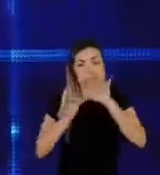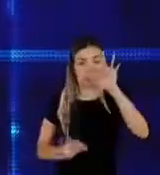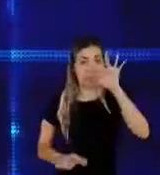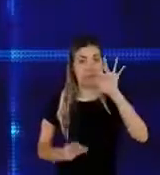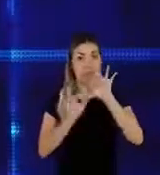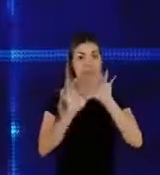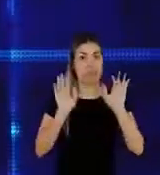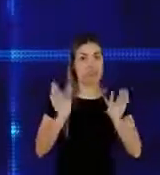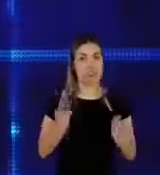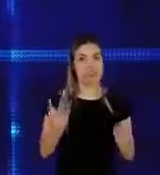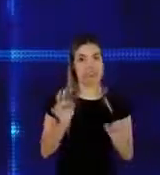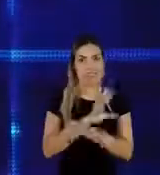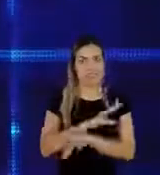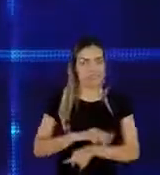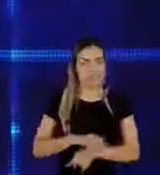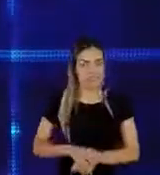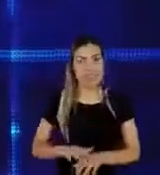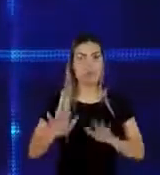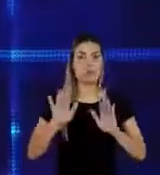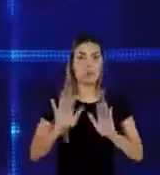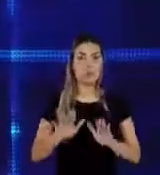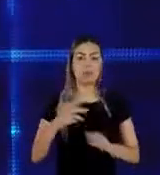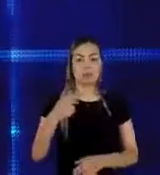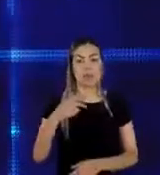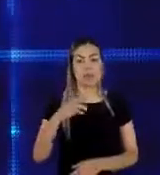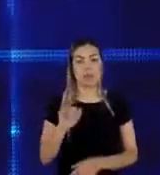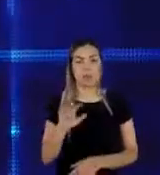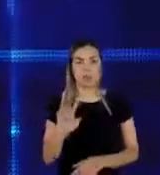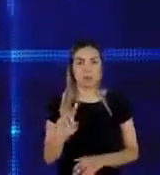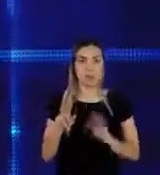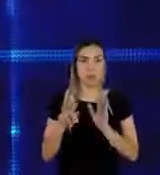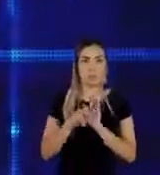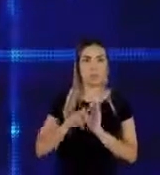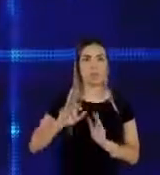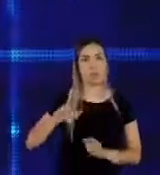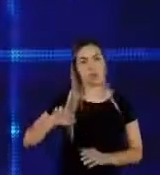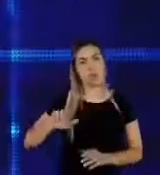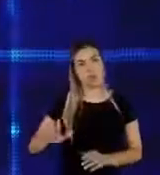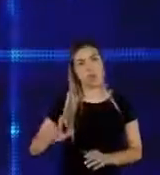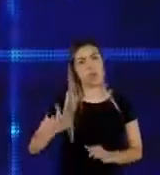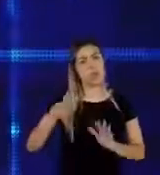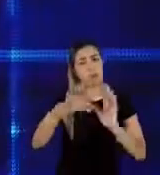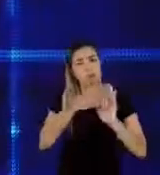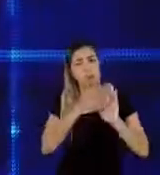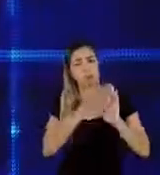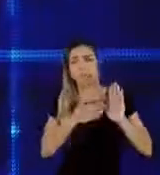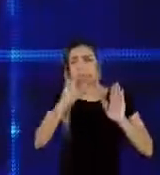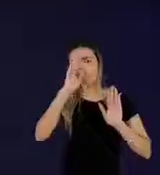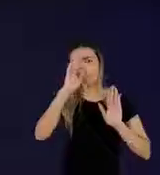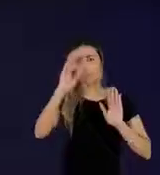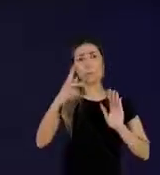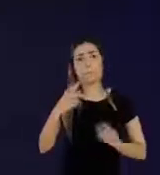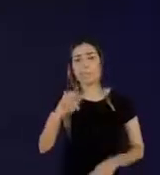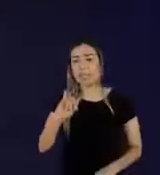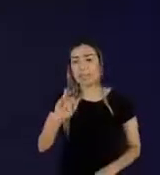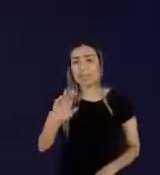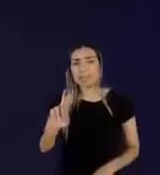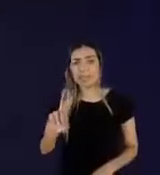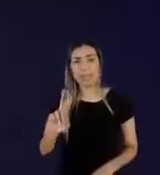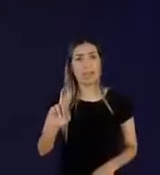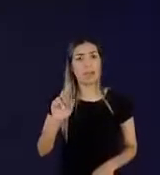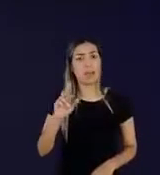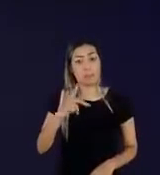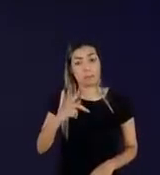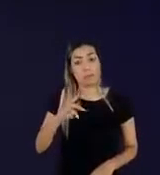mas é isso, eu acho que o programa de P&D na ANEEL é uma das pautas propositivas, P&D em geral é uma das pautas propositivas